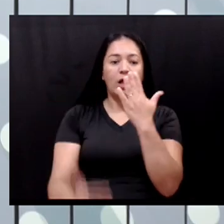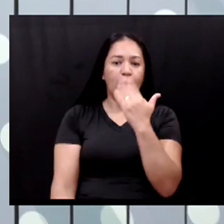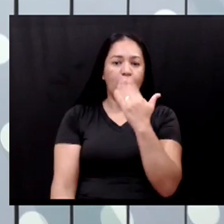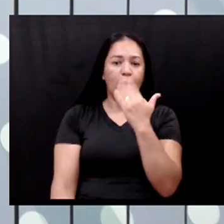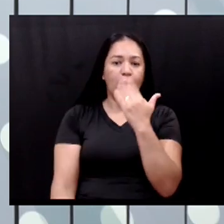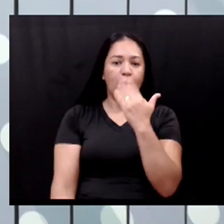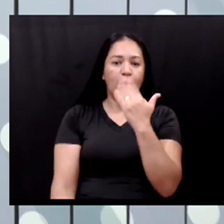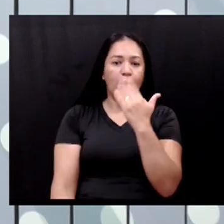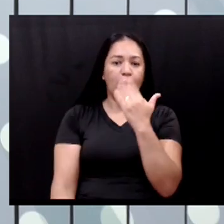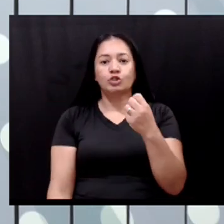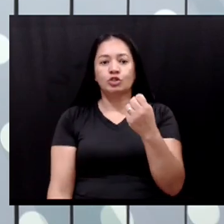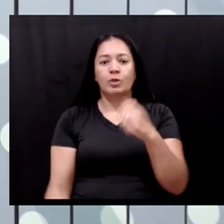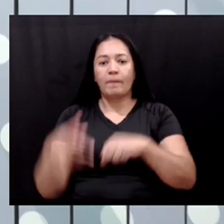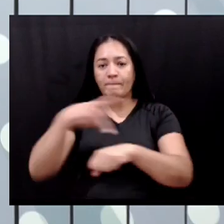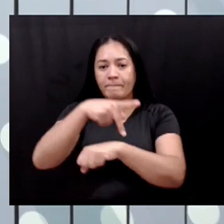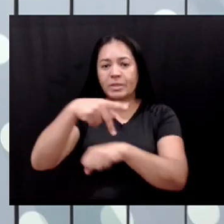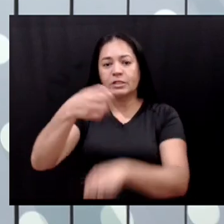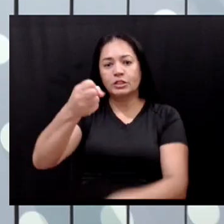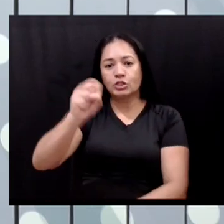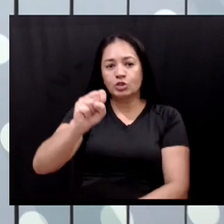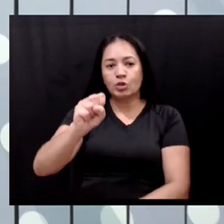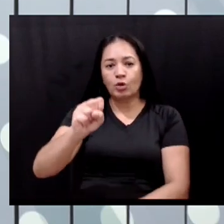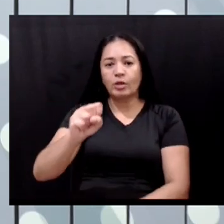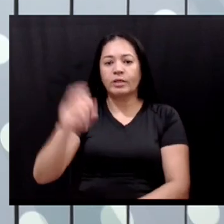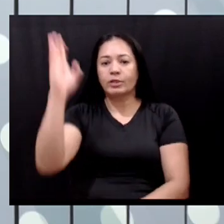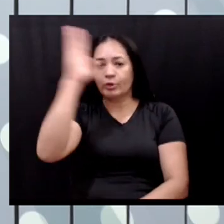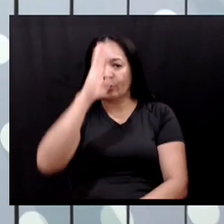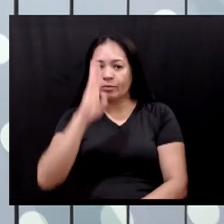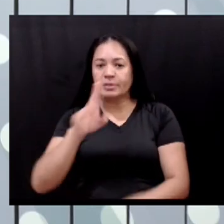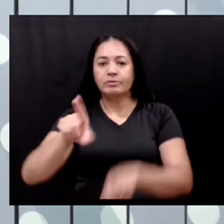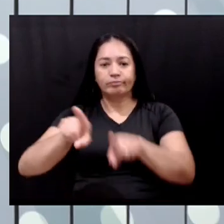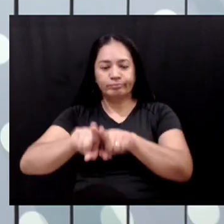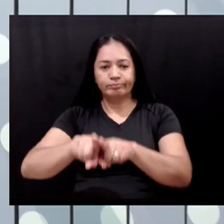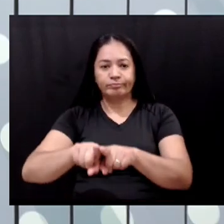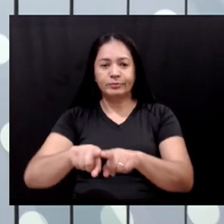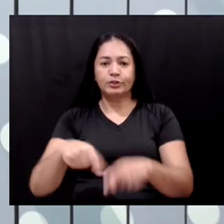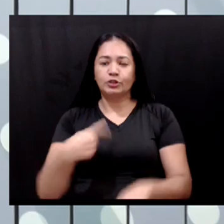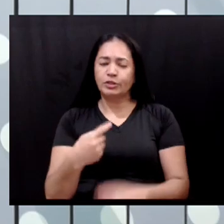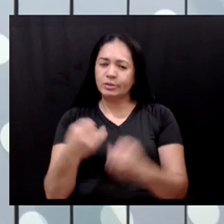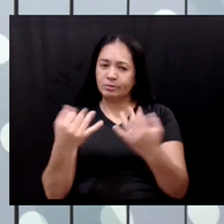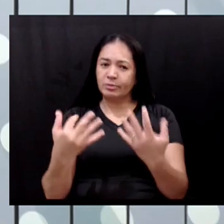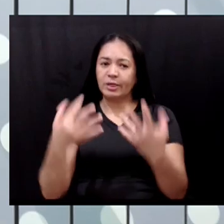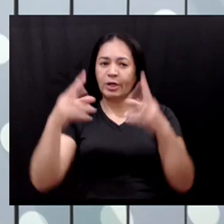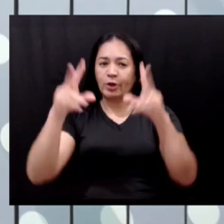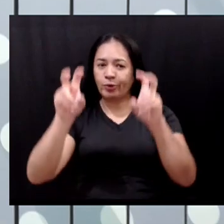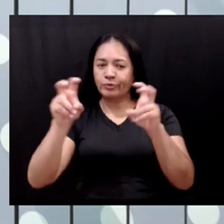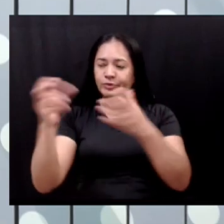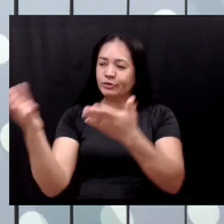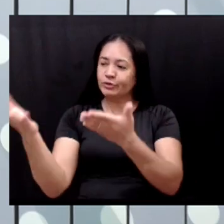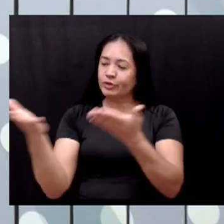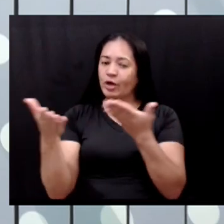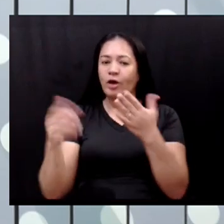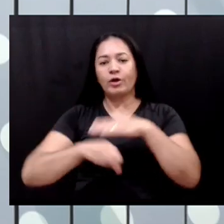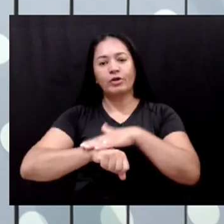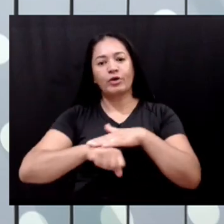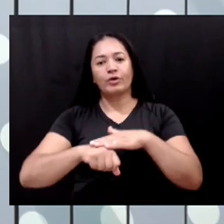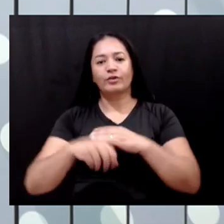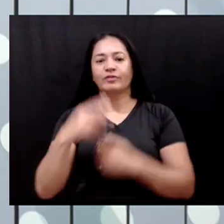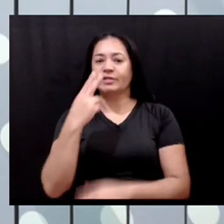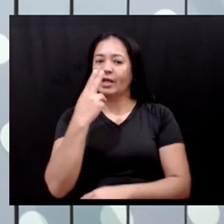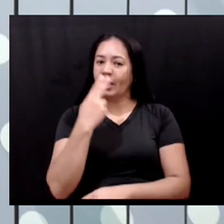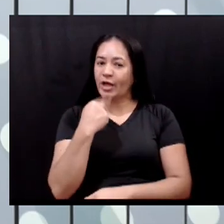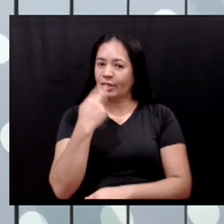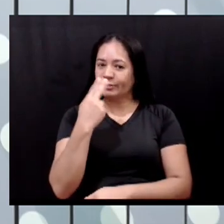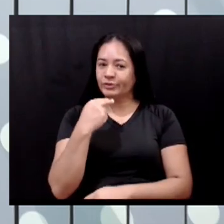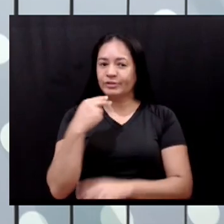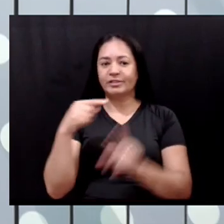países, inclusive o Brasil. E para falar sobre esse assunto, eu converso com a nutricionista Cíntia Hollet.